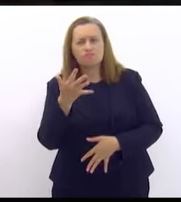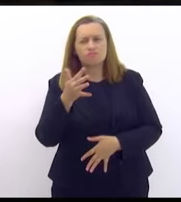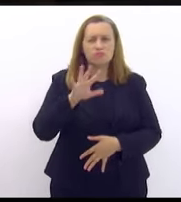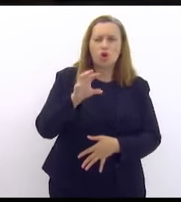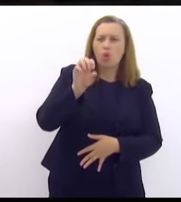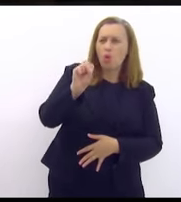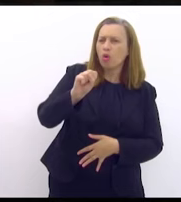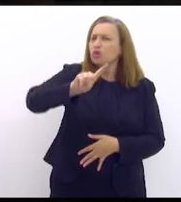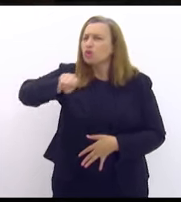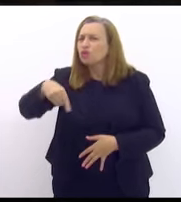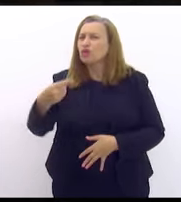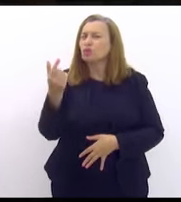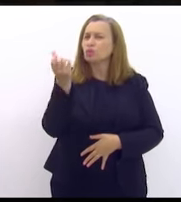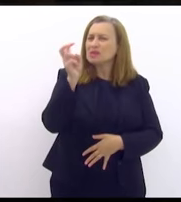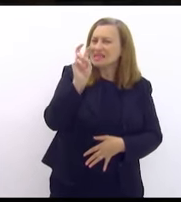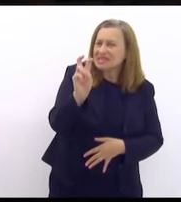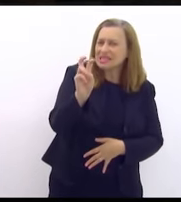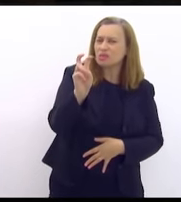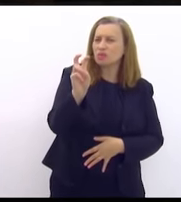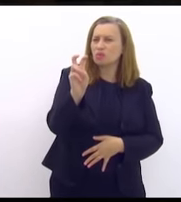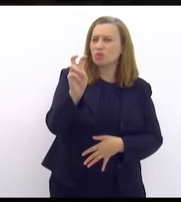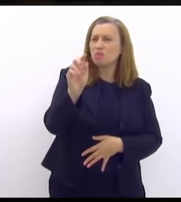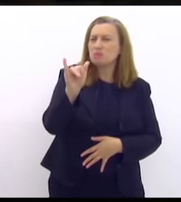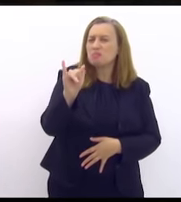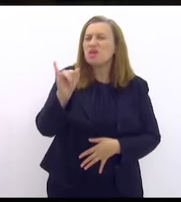em 8,5 bilhões